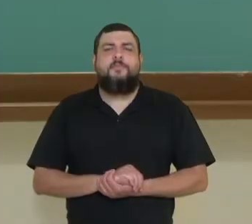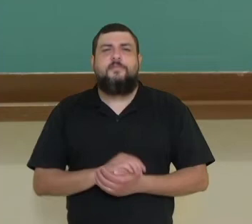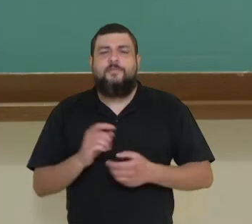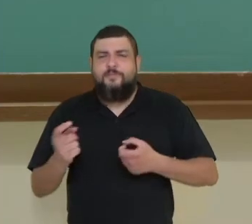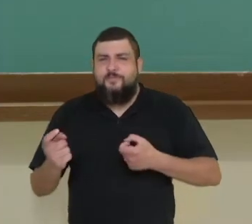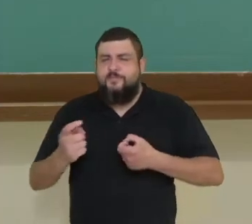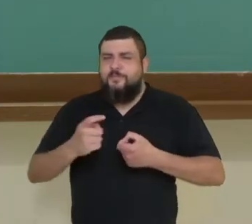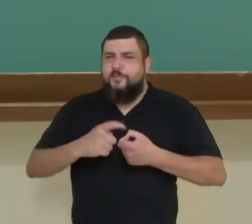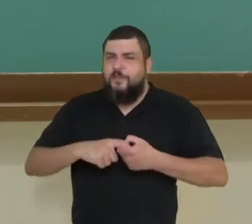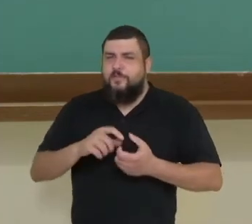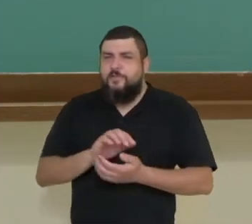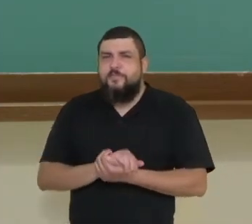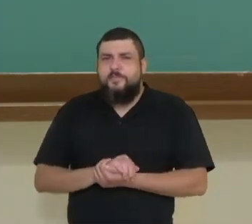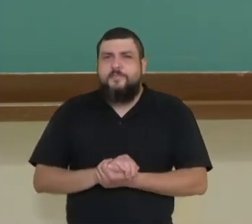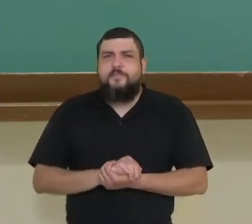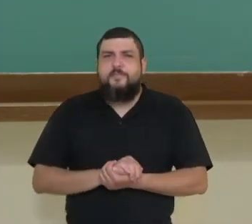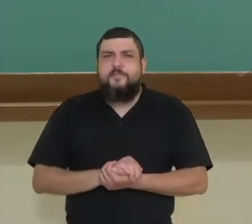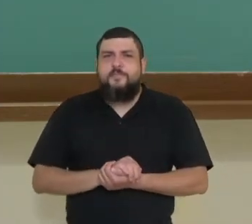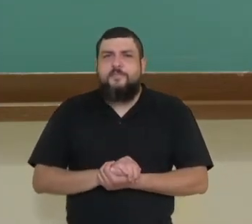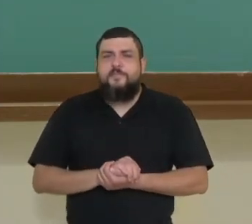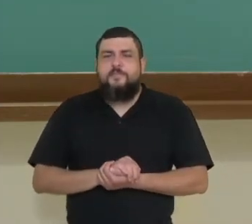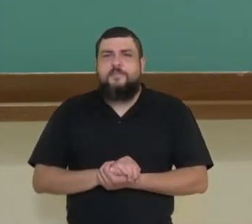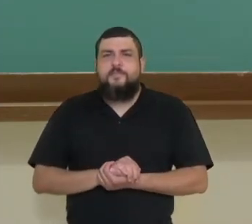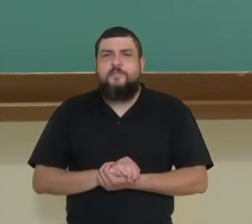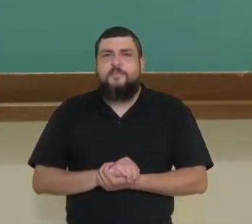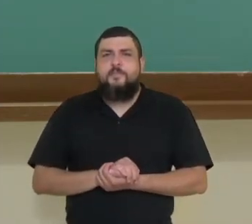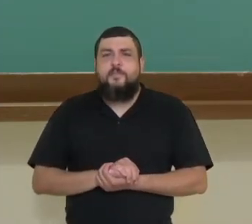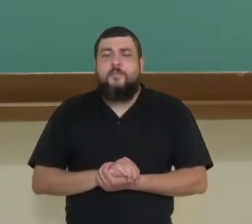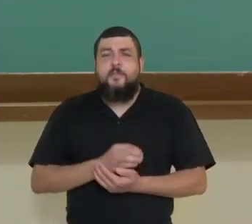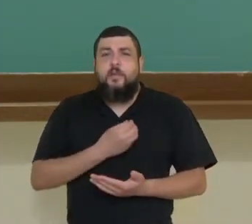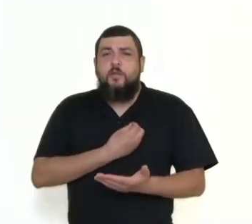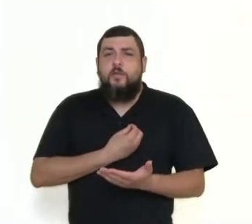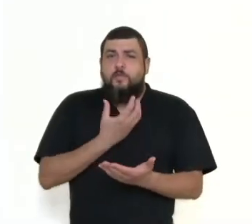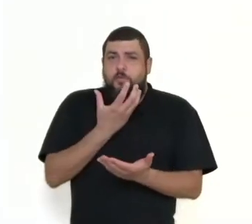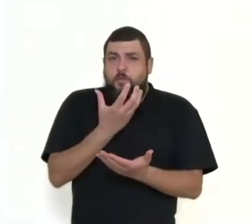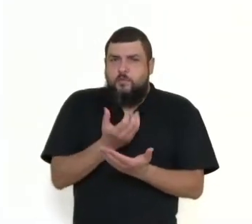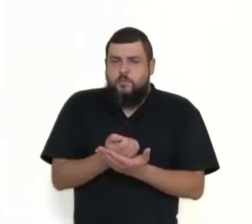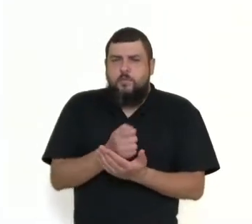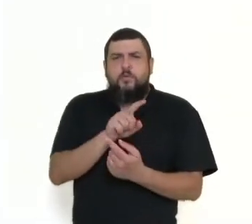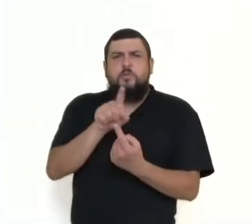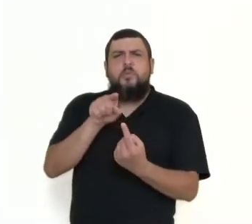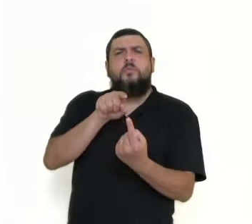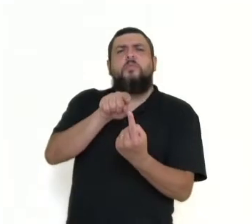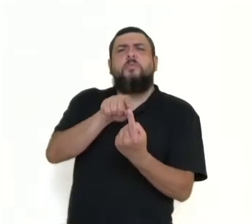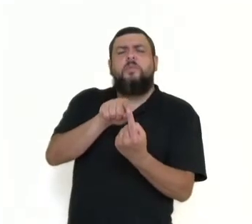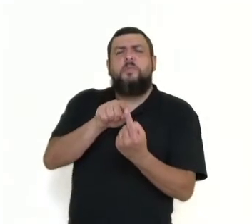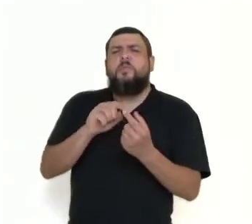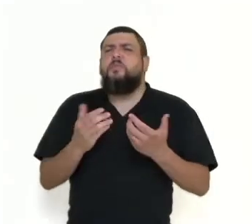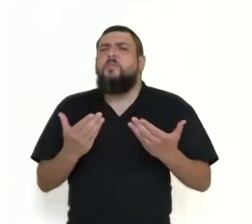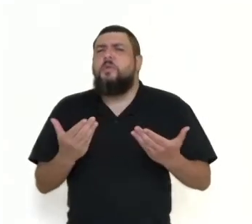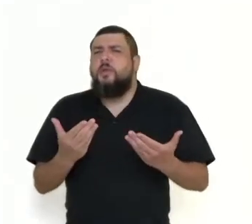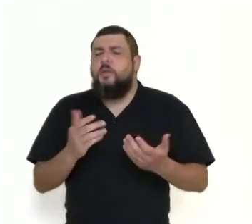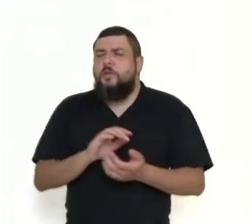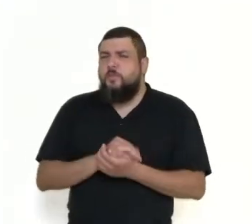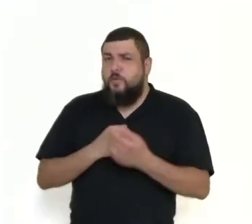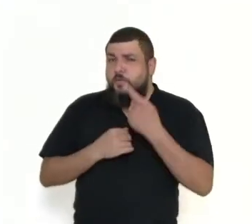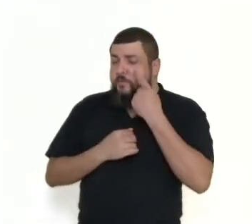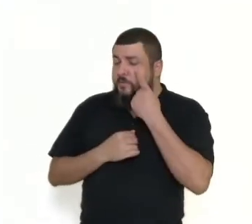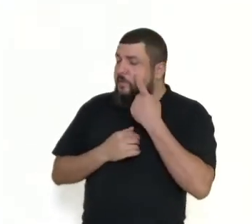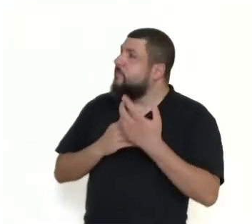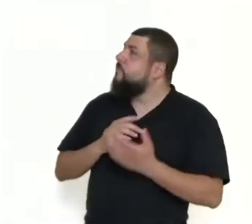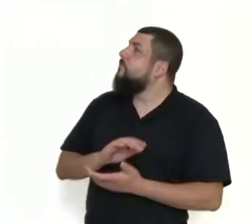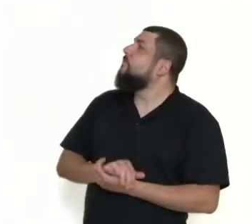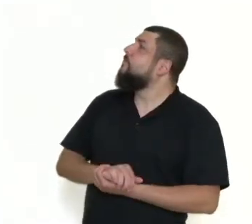Voltei, gabaritar contigo a questão. Qual que é a proposta? Após você ler, então, a primeira parte da biografia de Mio